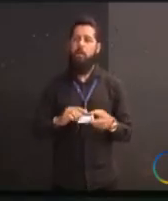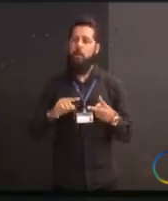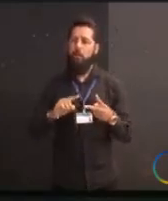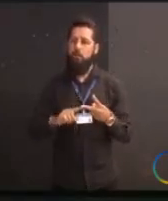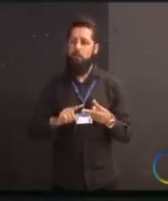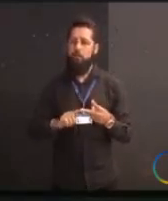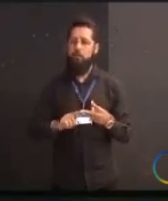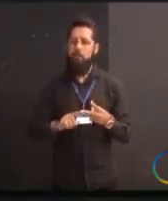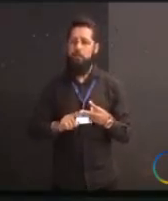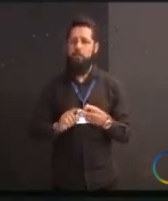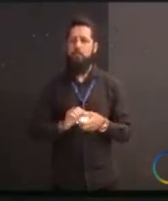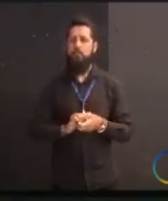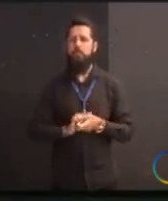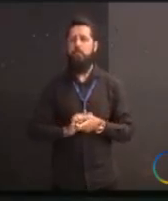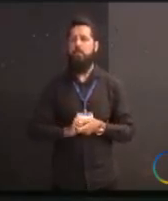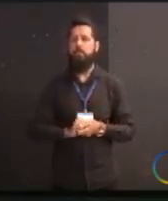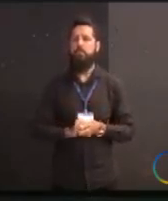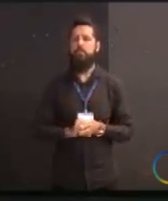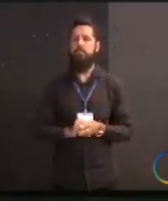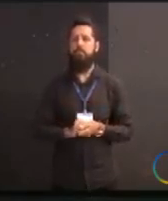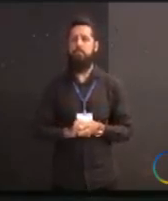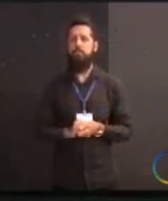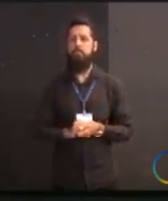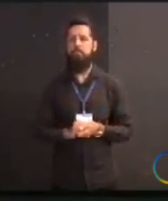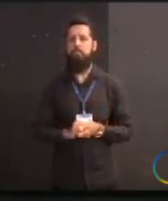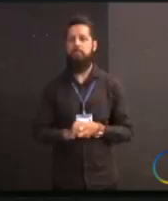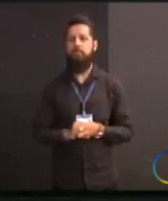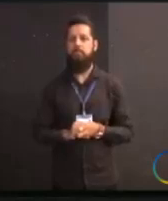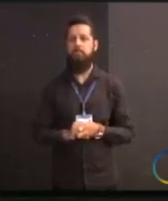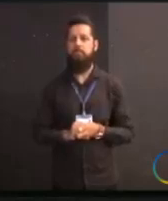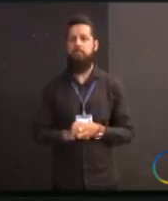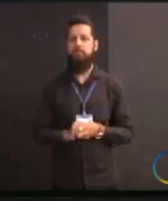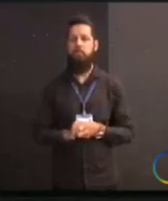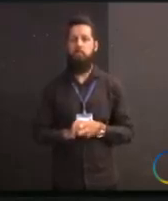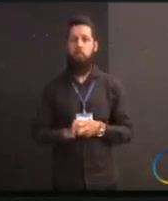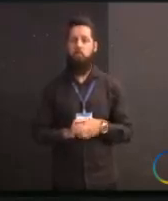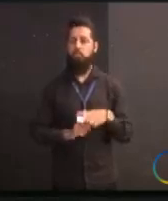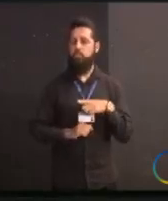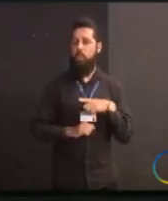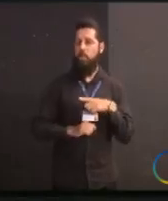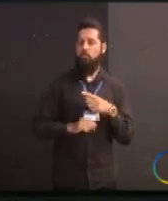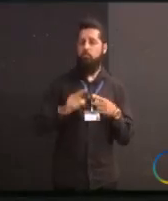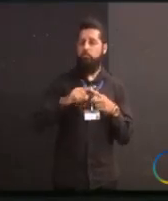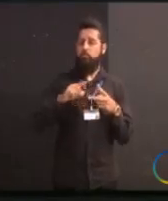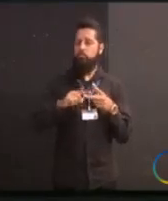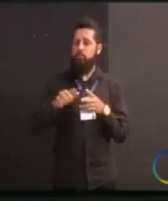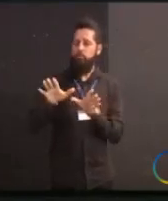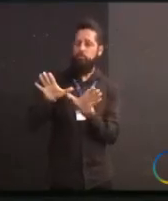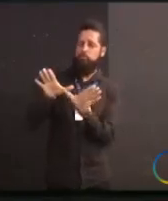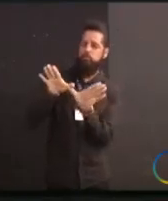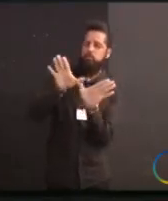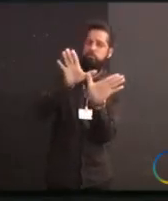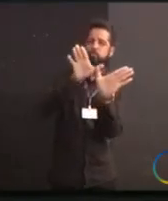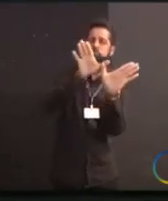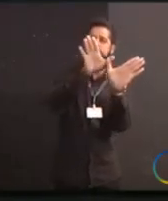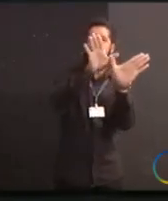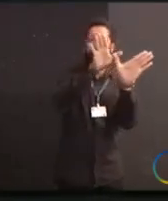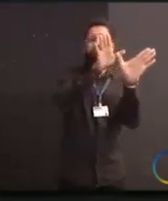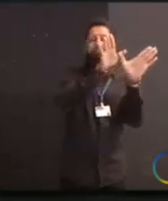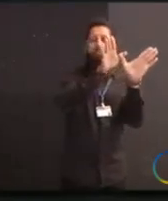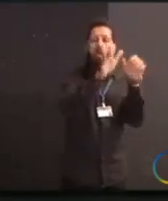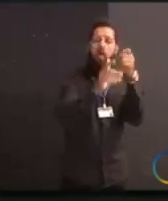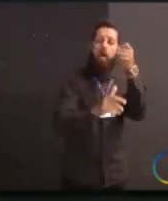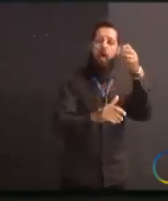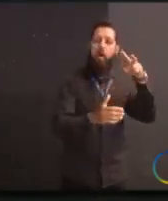tem uma garça, uma está, como diz o bom mineiro, avoando, e a outra com os pés